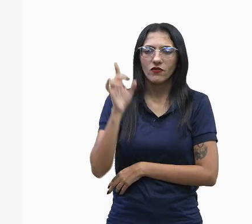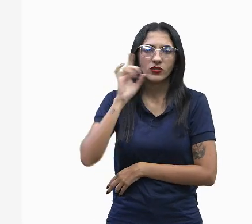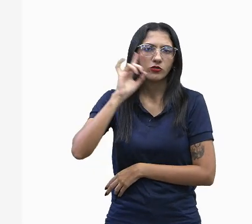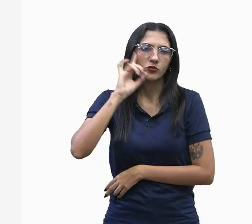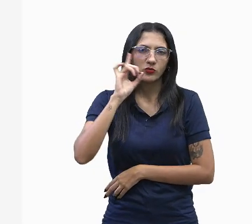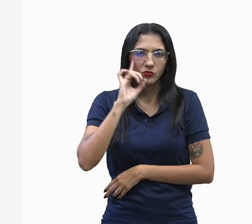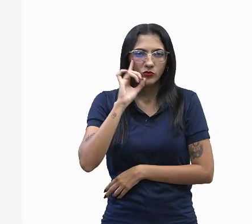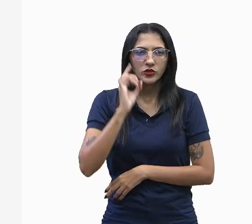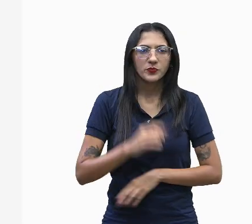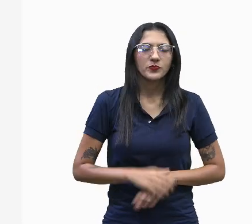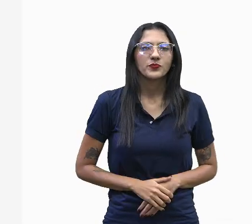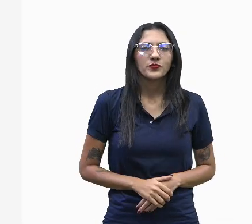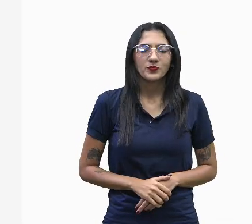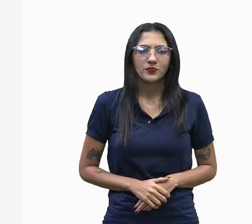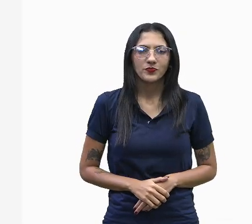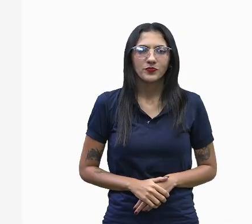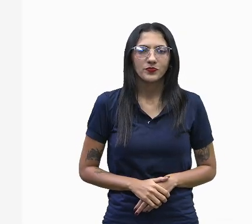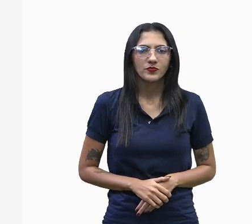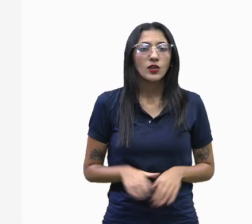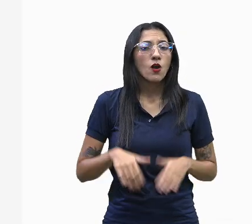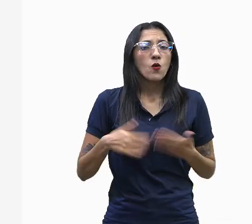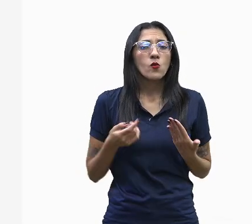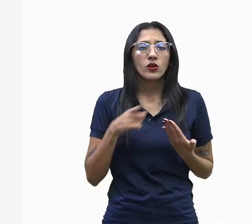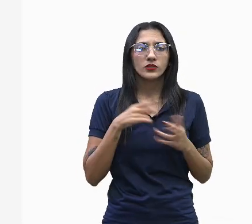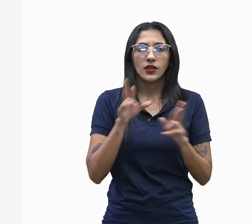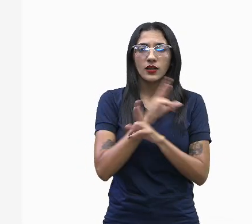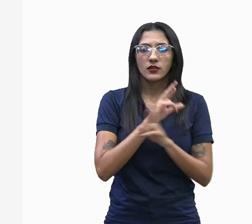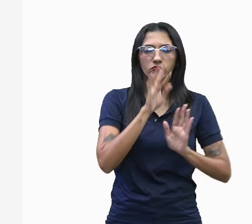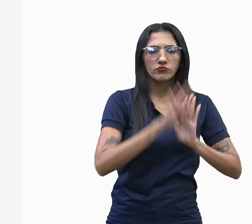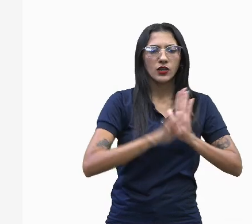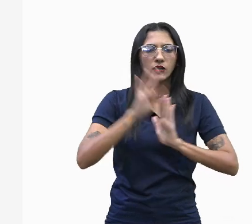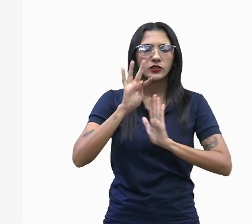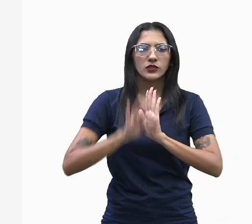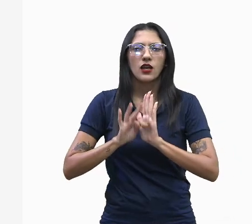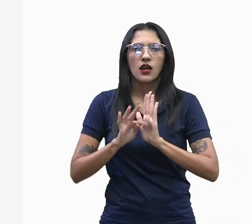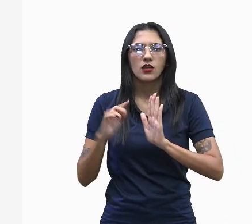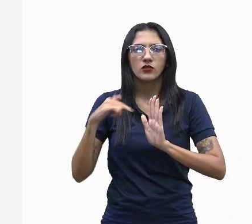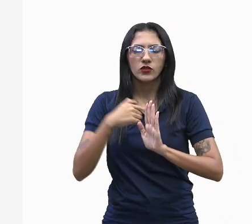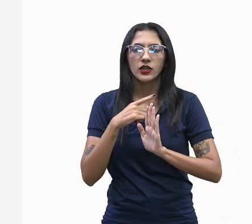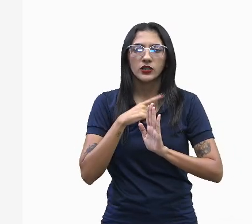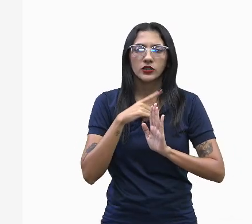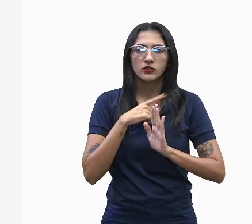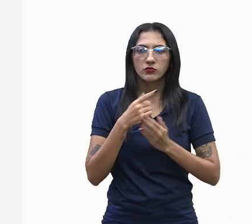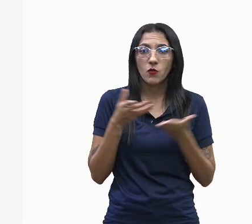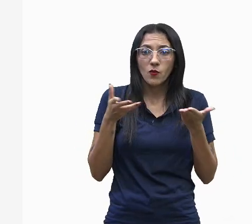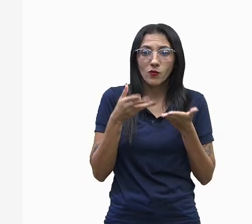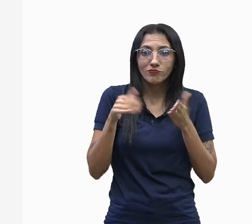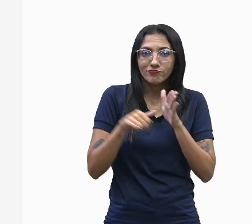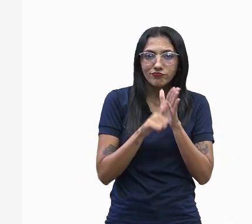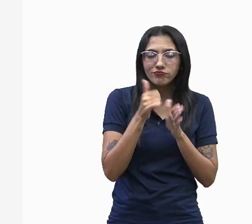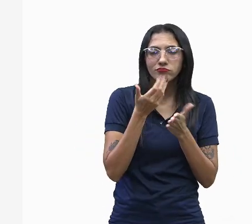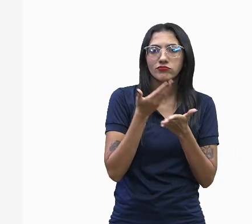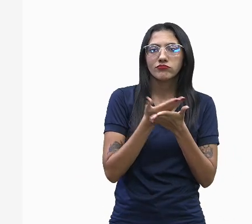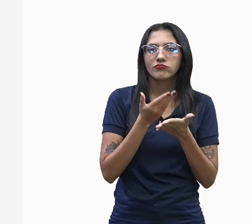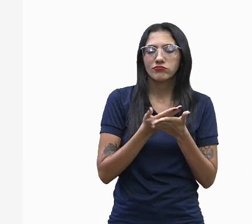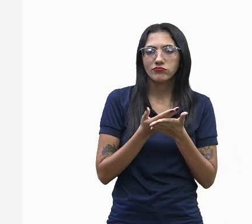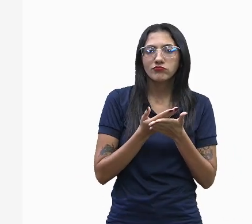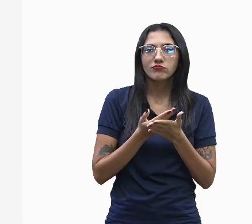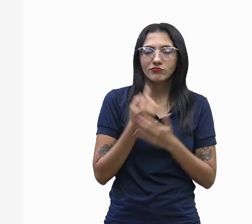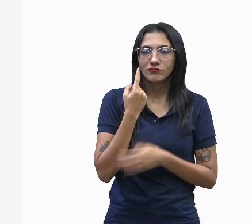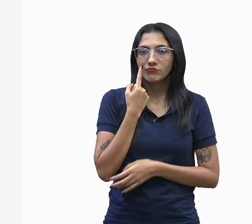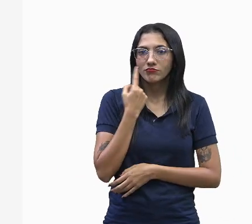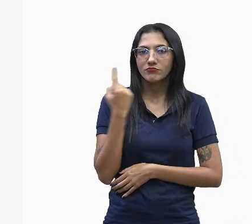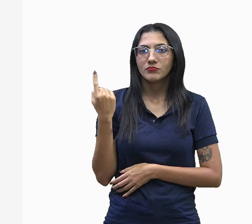são as intertextualidades que nós vamos trabalhar nesta primeira aula? Acompanhe aí na